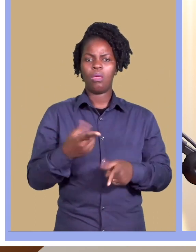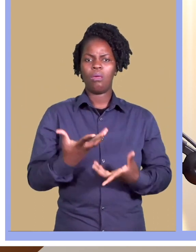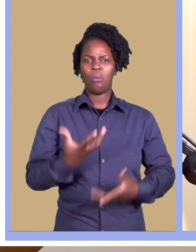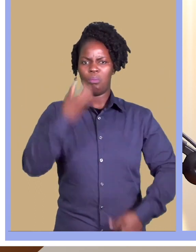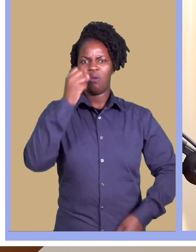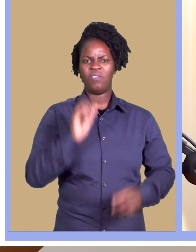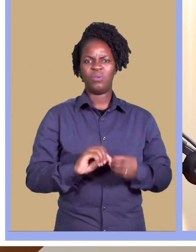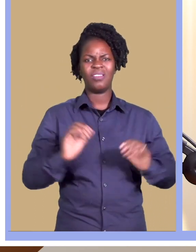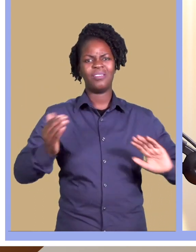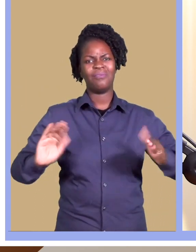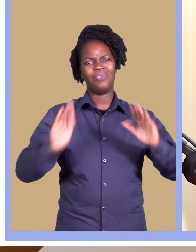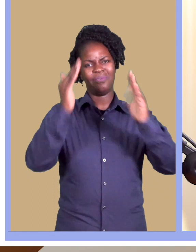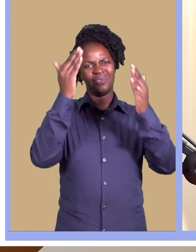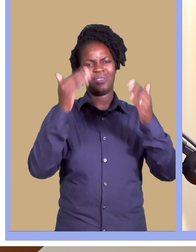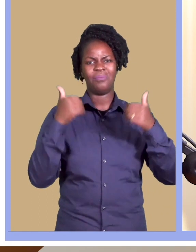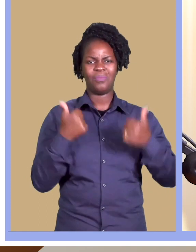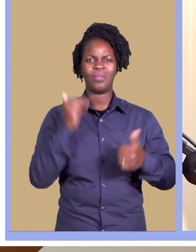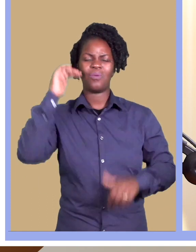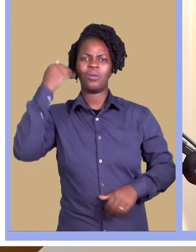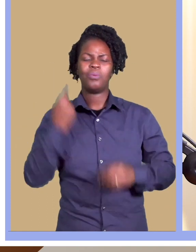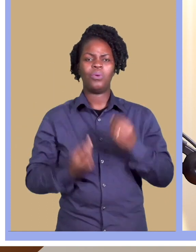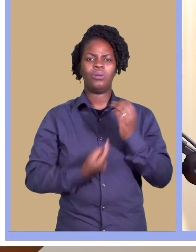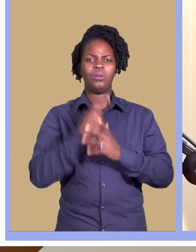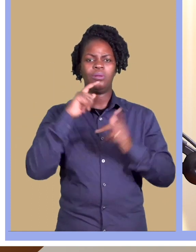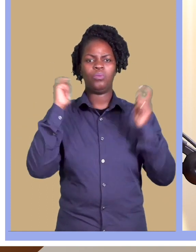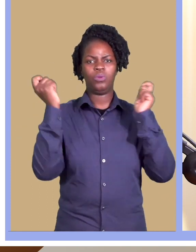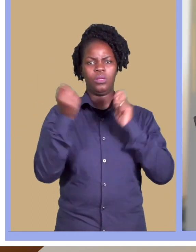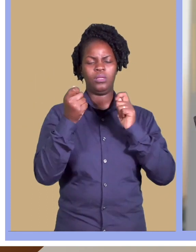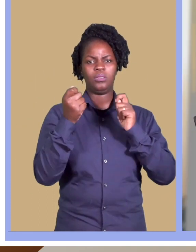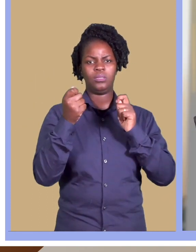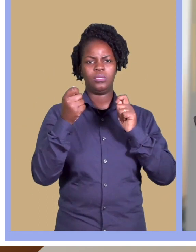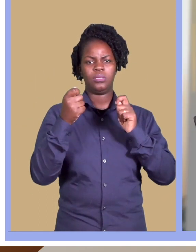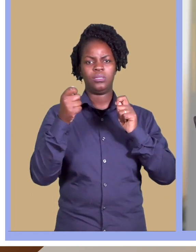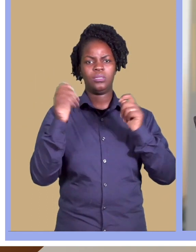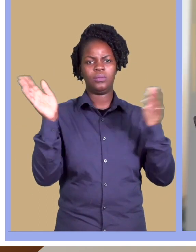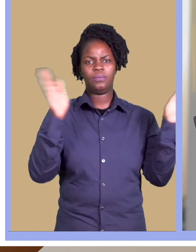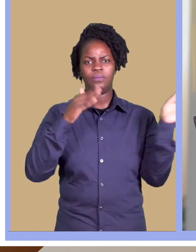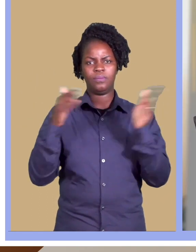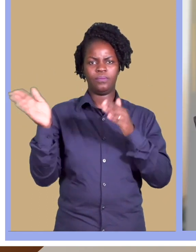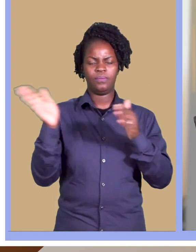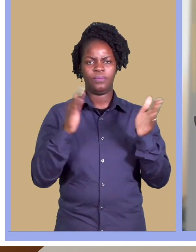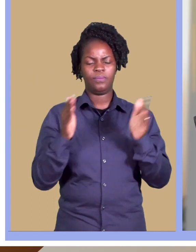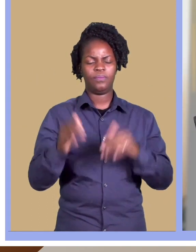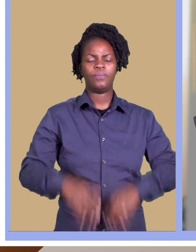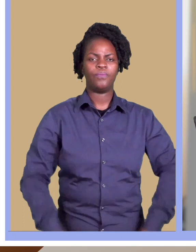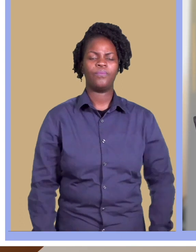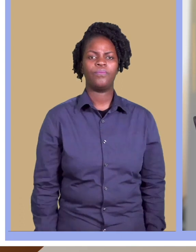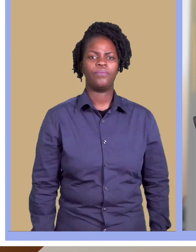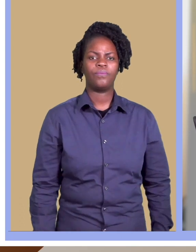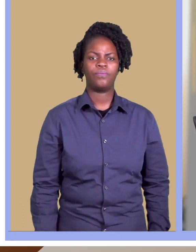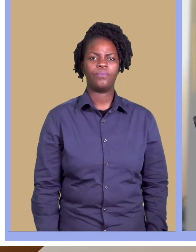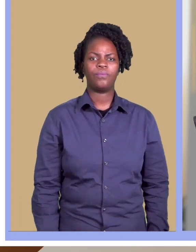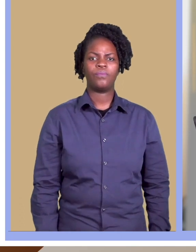reinventar-se, se podemos assim dizer, perante as mudanças climáticas que vieram para ficar. Mas também tem-se feito alguma